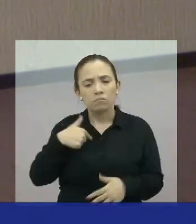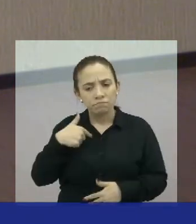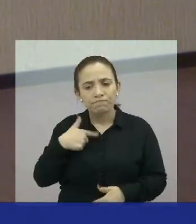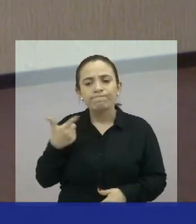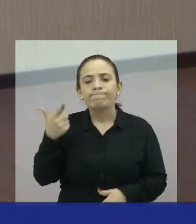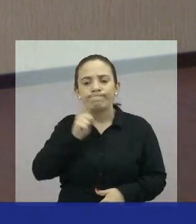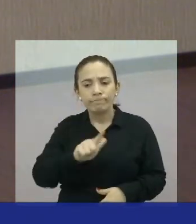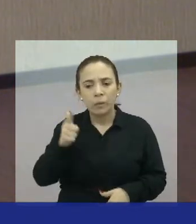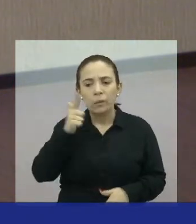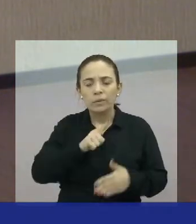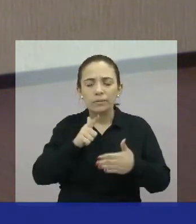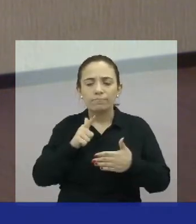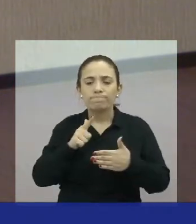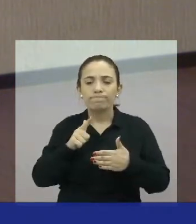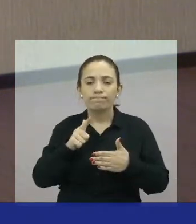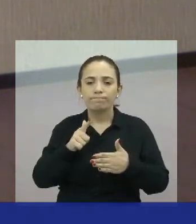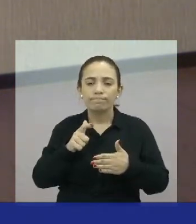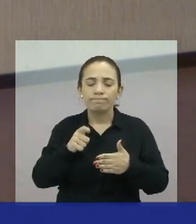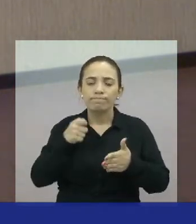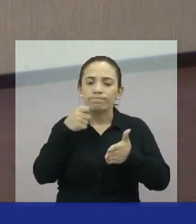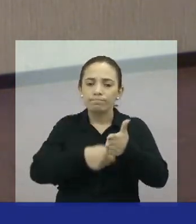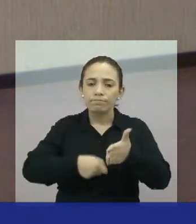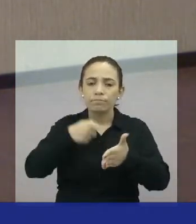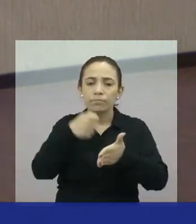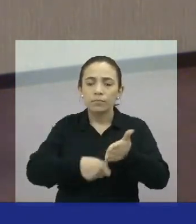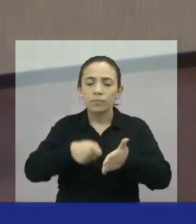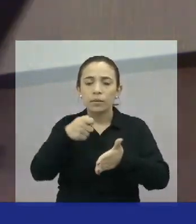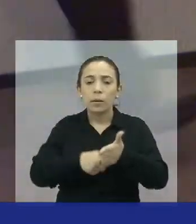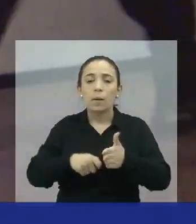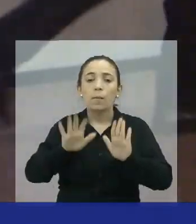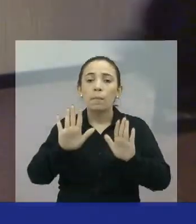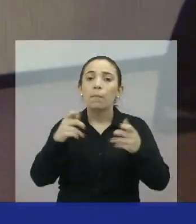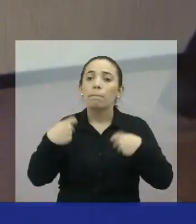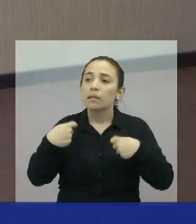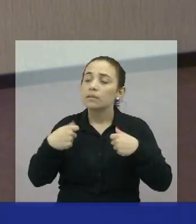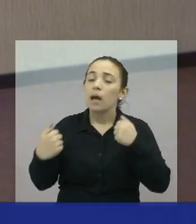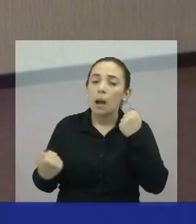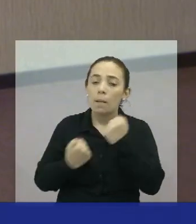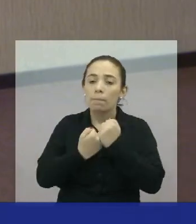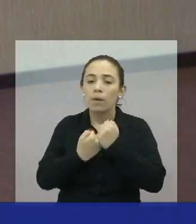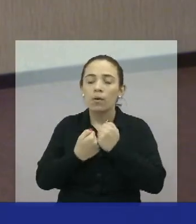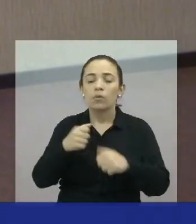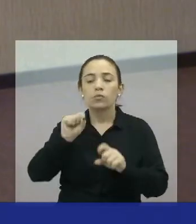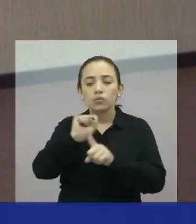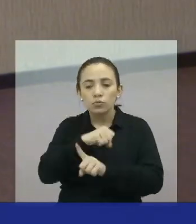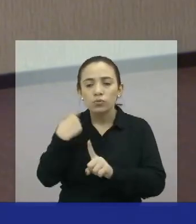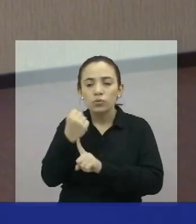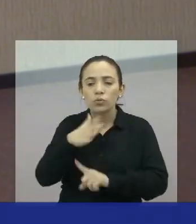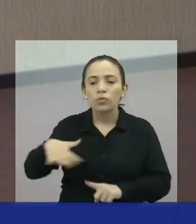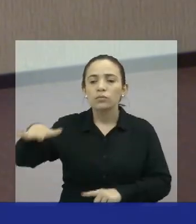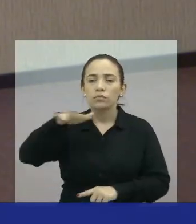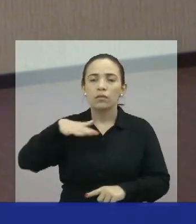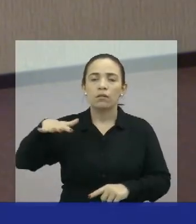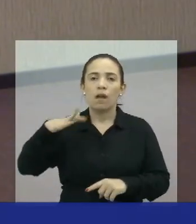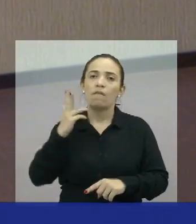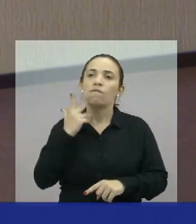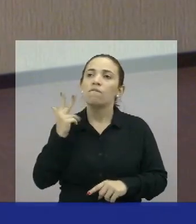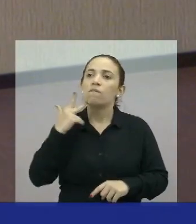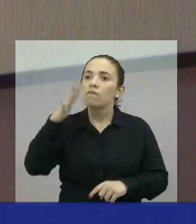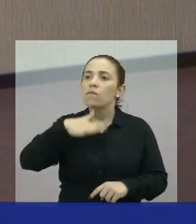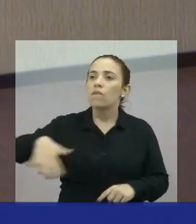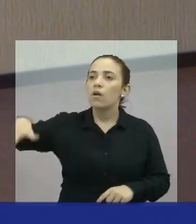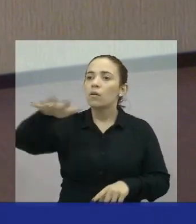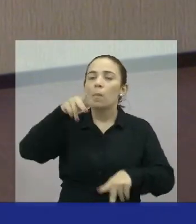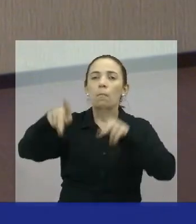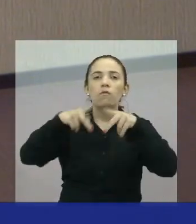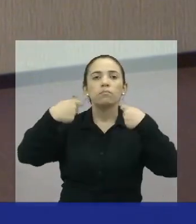consigo quebrar essas barreiras, mas se não tiver o apoio de uma leitura, de uma sociedade, de uma Fortaleza inclusiva,